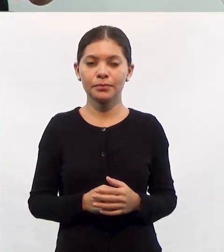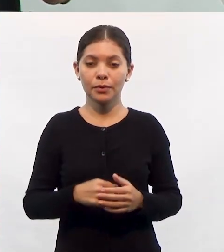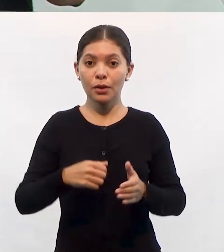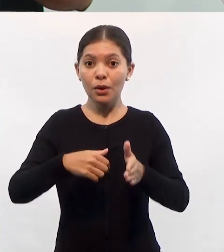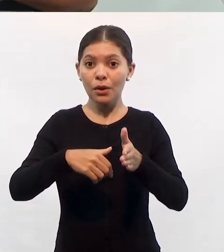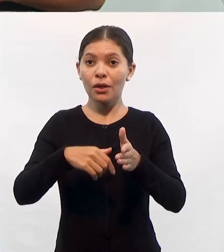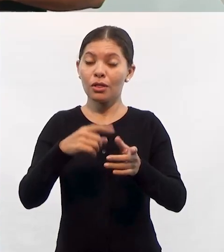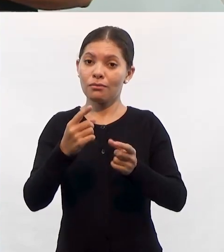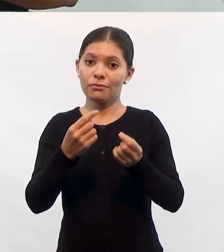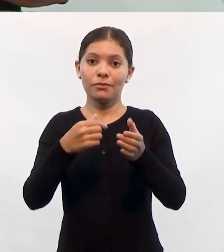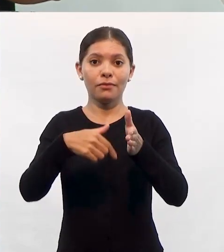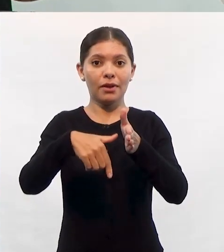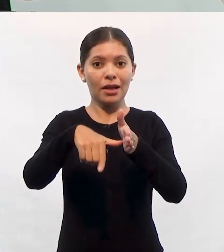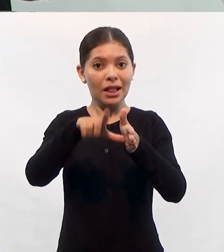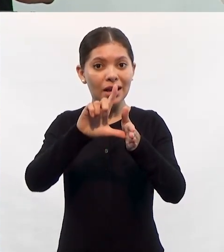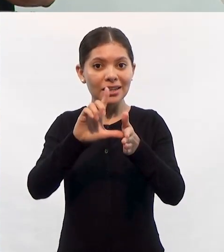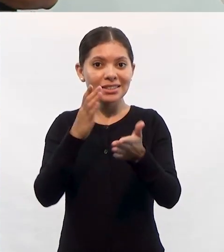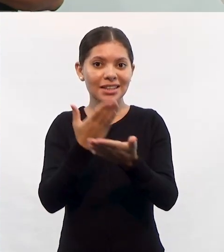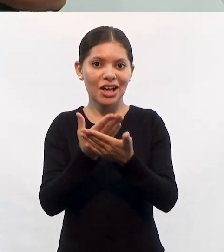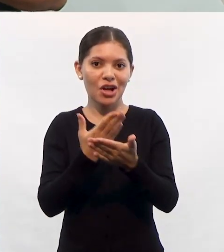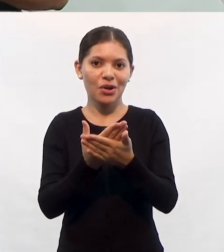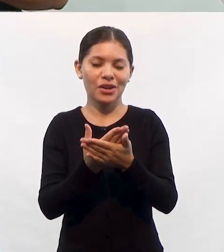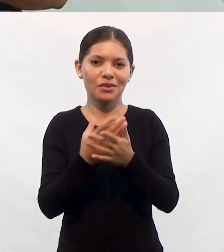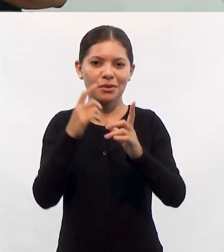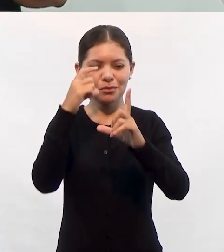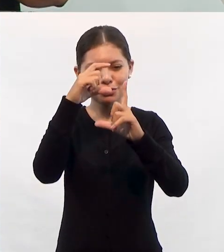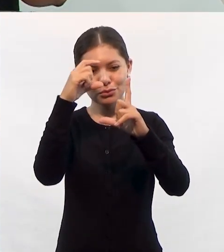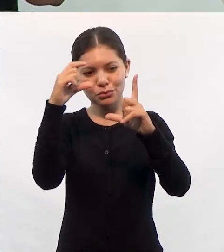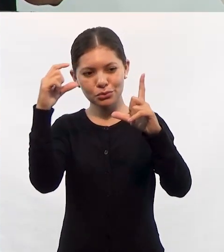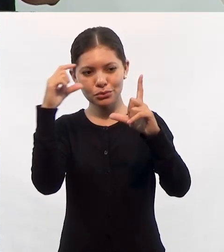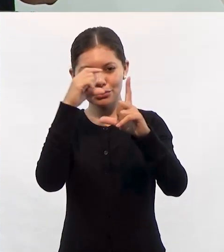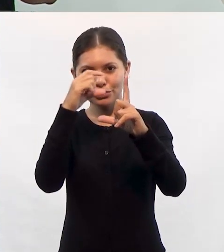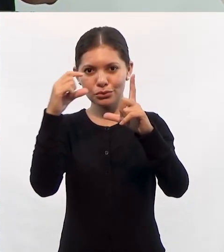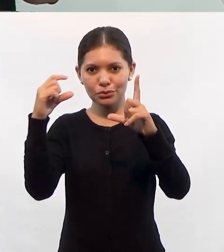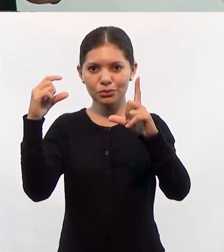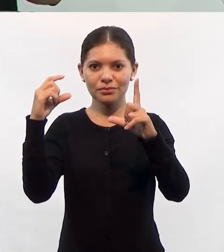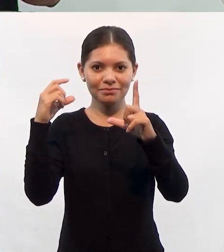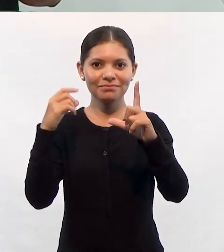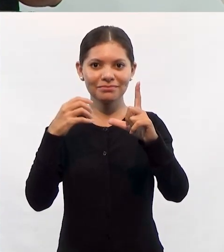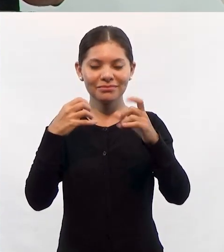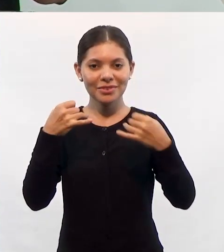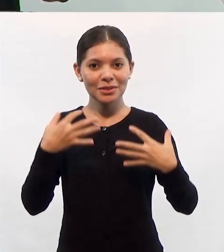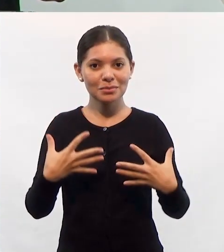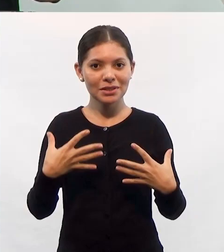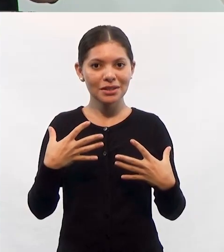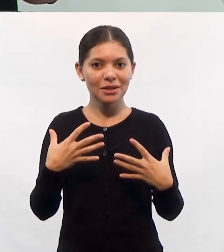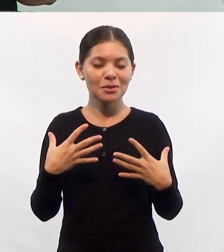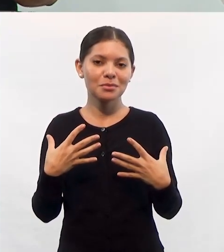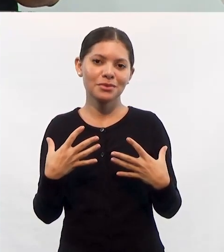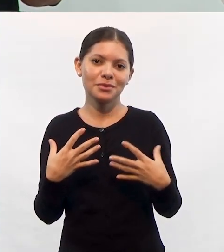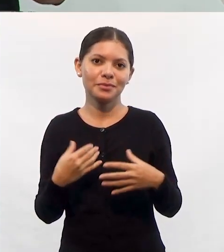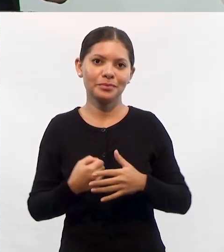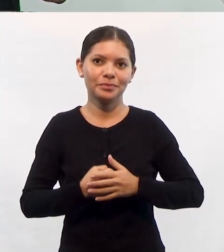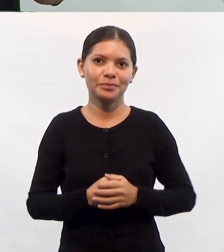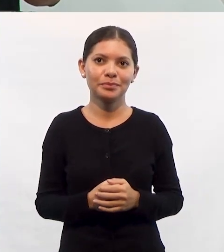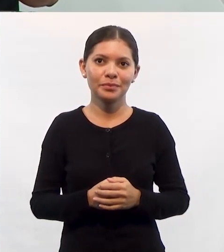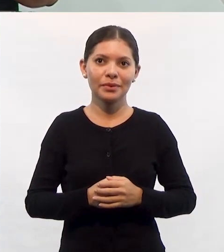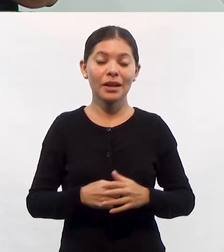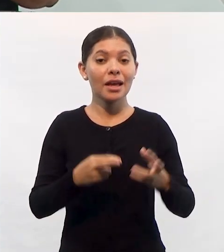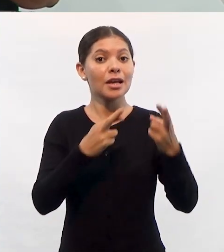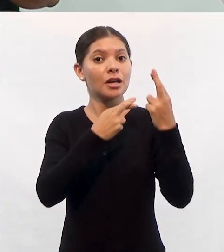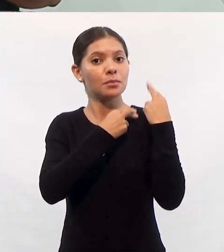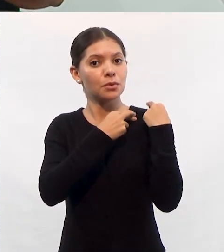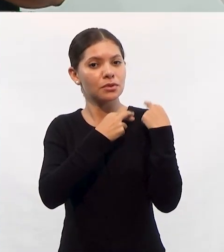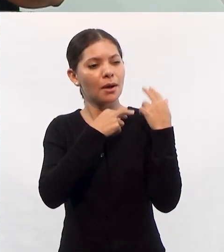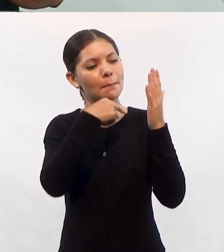falamos antes de layout de alguns temas de layout a área de engenharia Industrial é responsável por desenhar